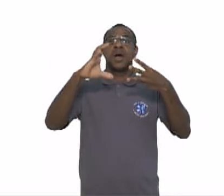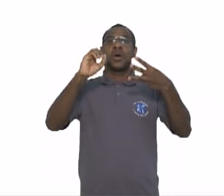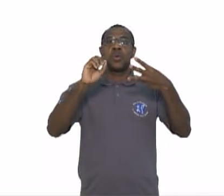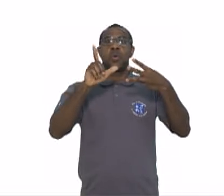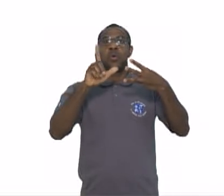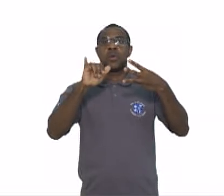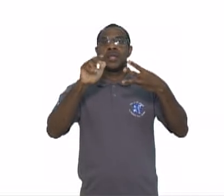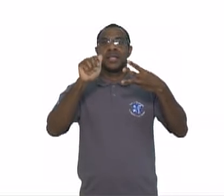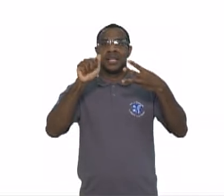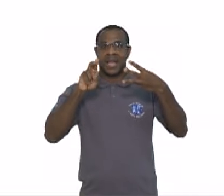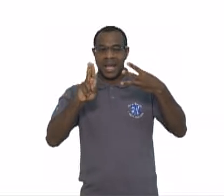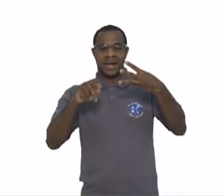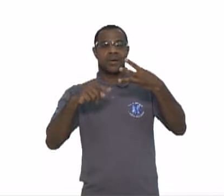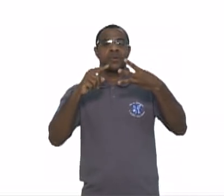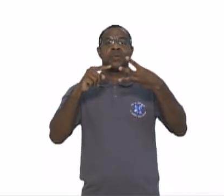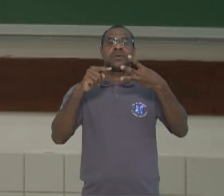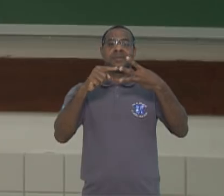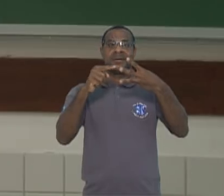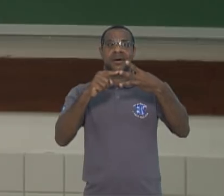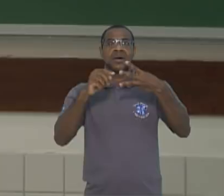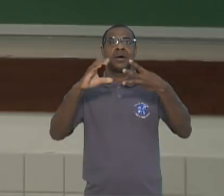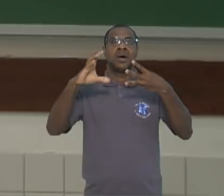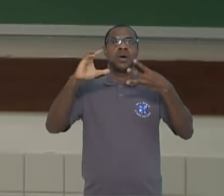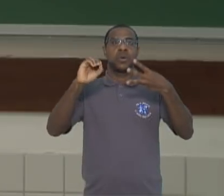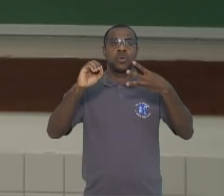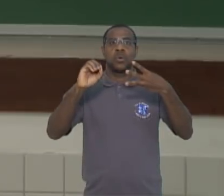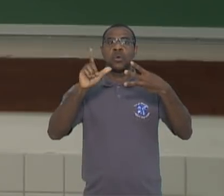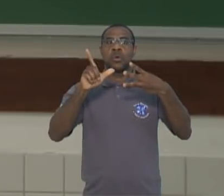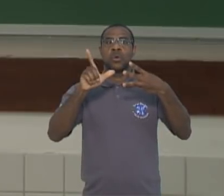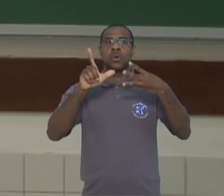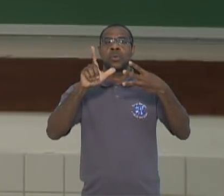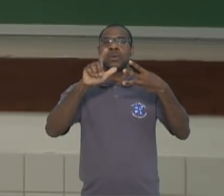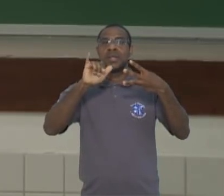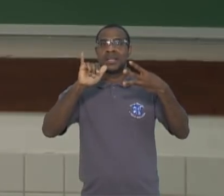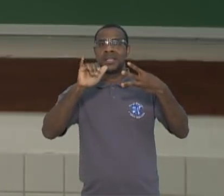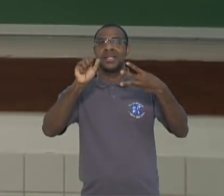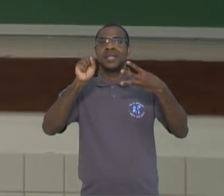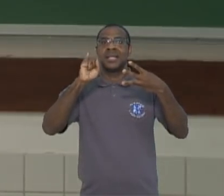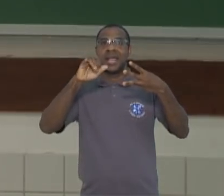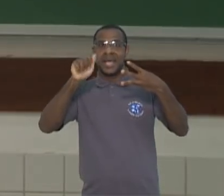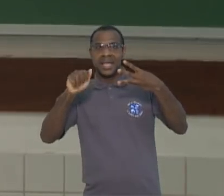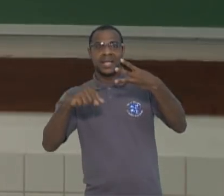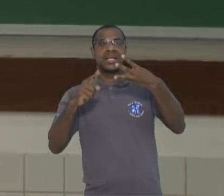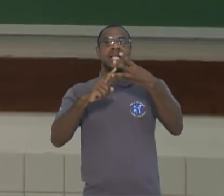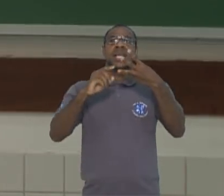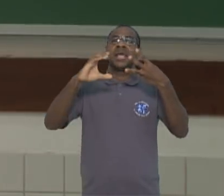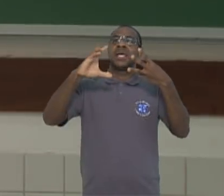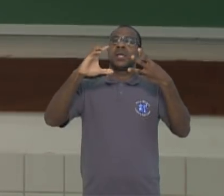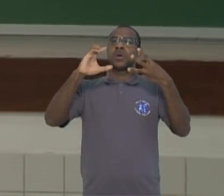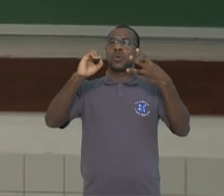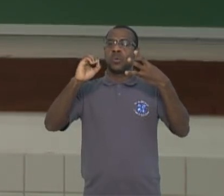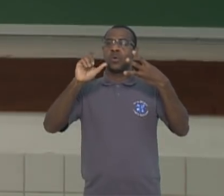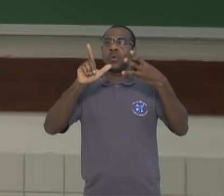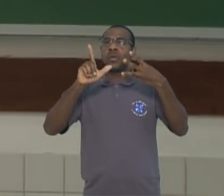Coliseias, Coliseu, Colilau, Coliseias... Embolei de novo, tá vendo? Trava-língua essa questão. Então, qual é a resposta